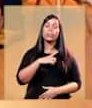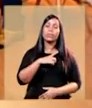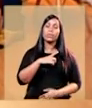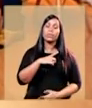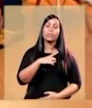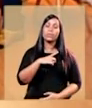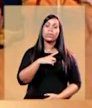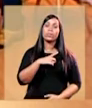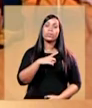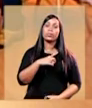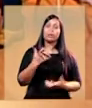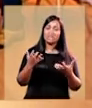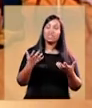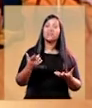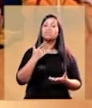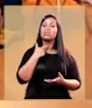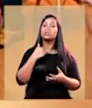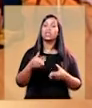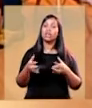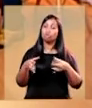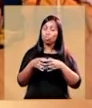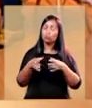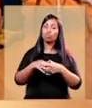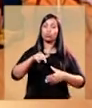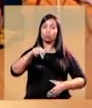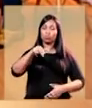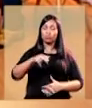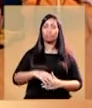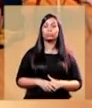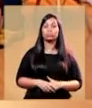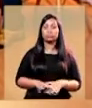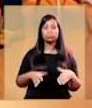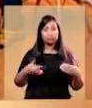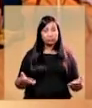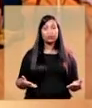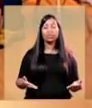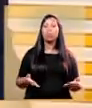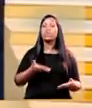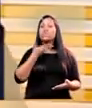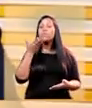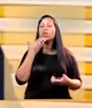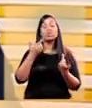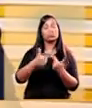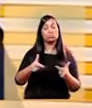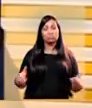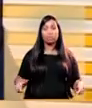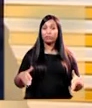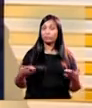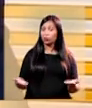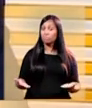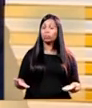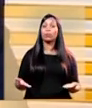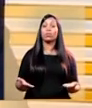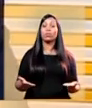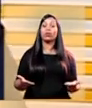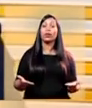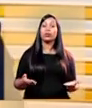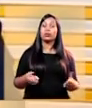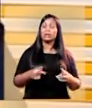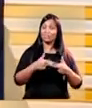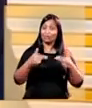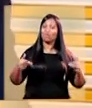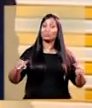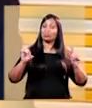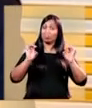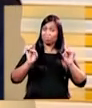como pretendente ao grupo de irmãos. Opção por irmãos. Exatamente. Então, você vê que não é fácil, né? Então,